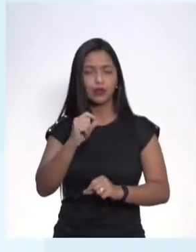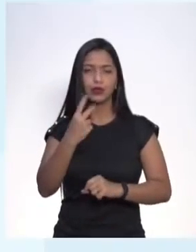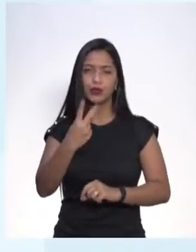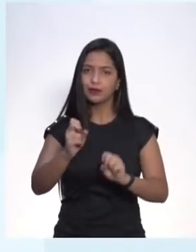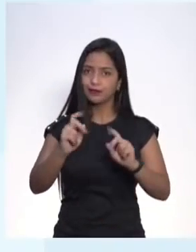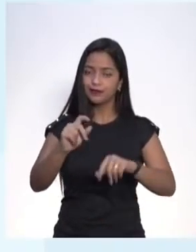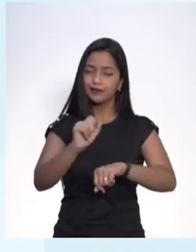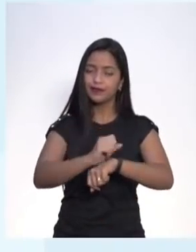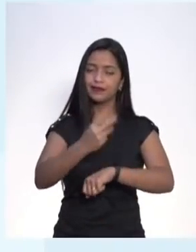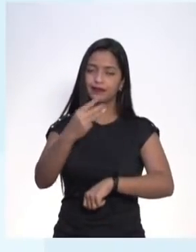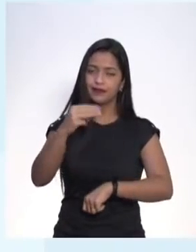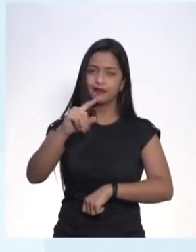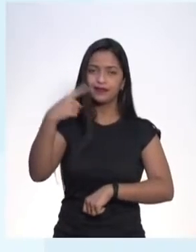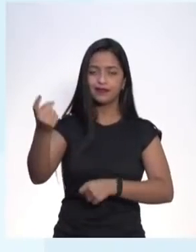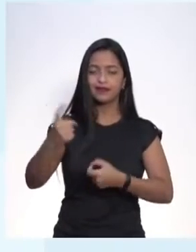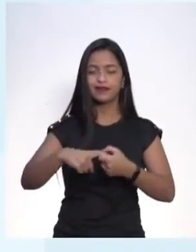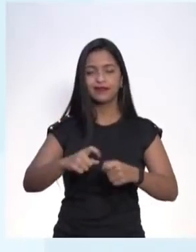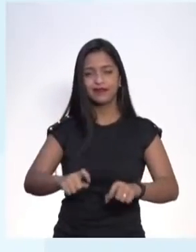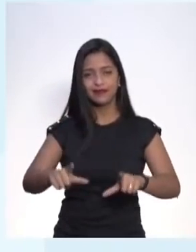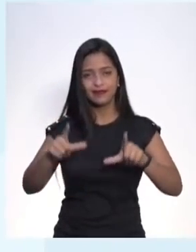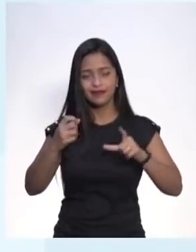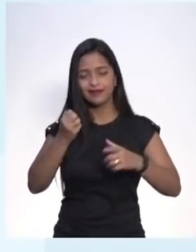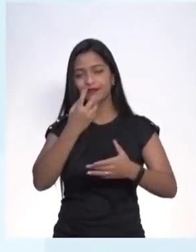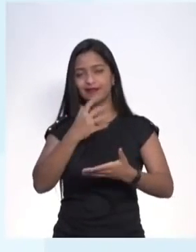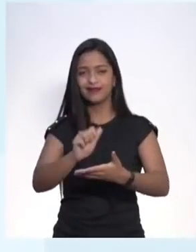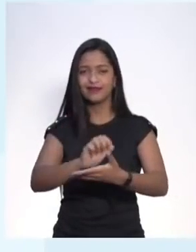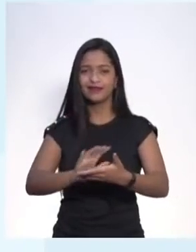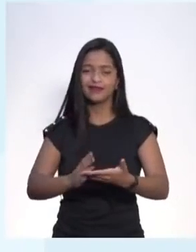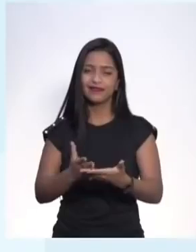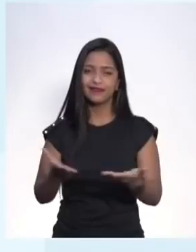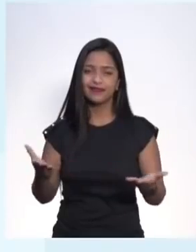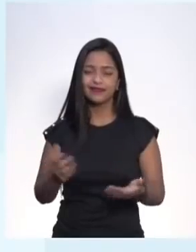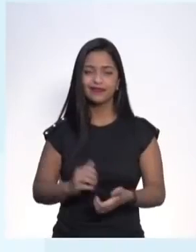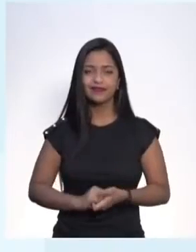retornar. 3 minutinhos, a gente já retorna. Bom trabalho.